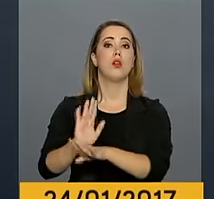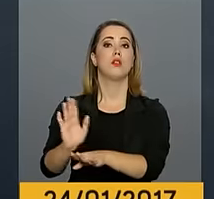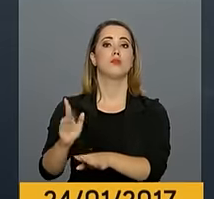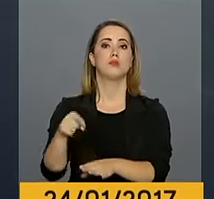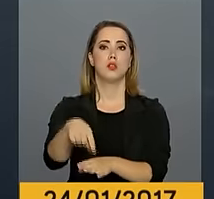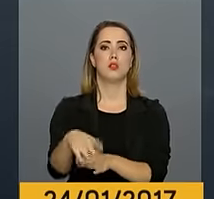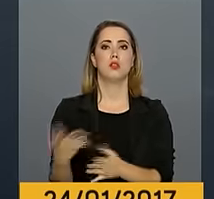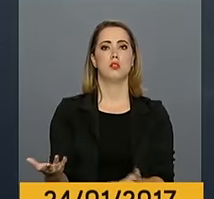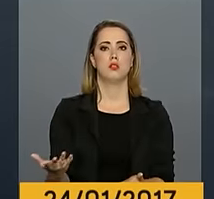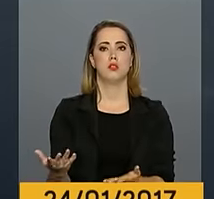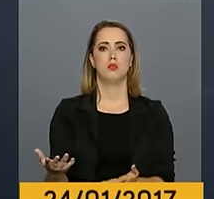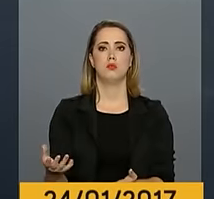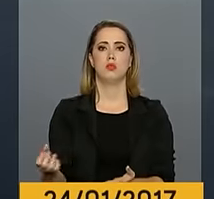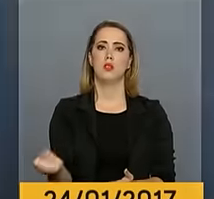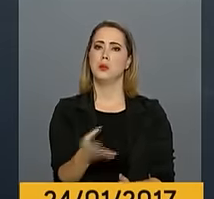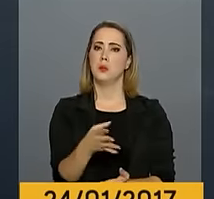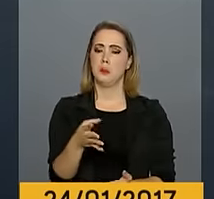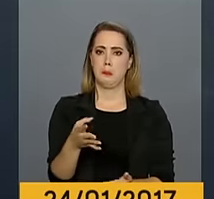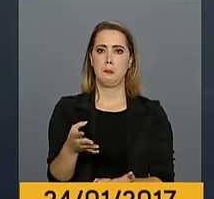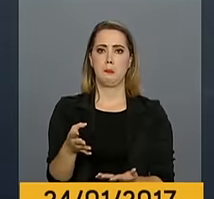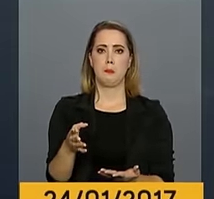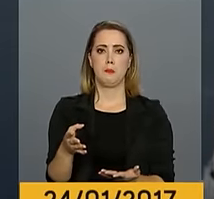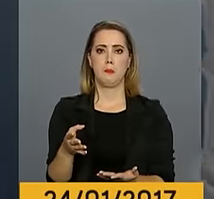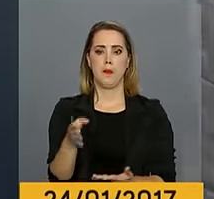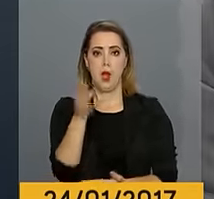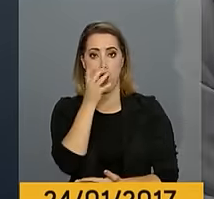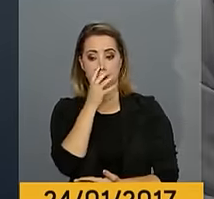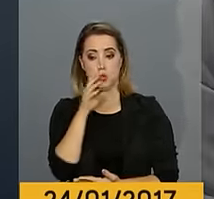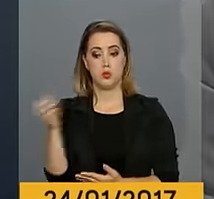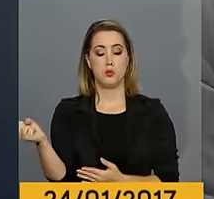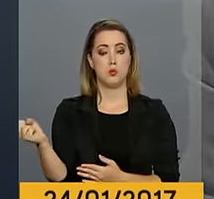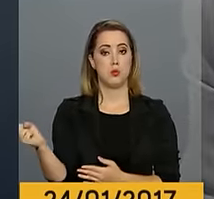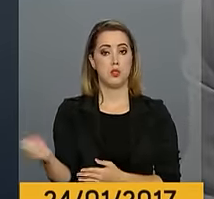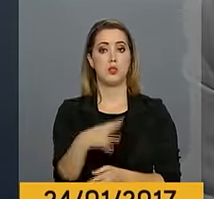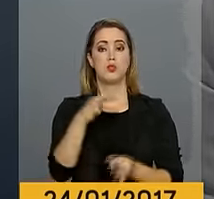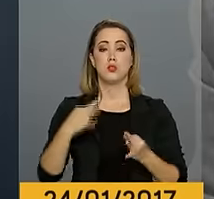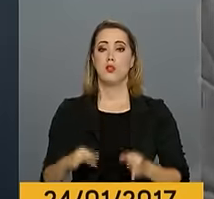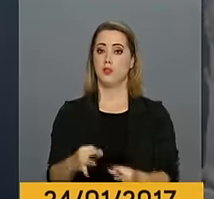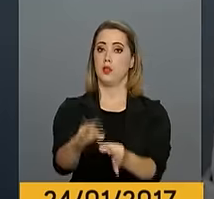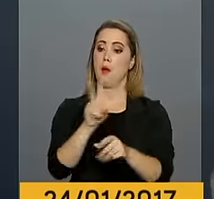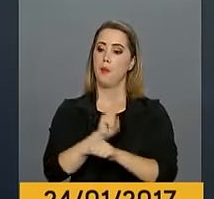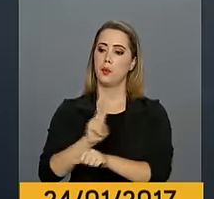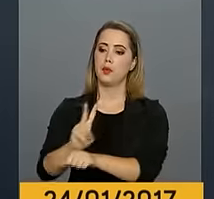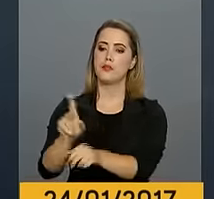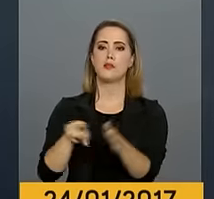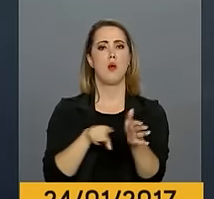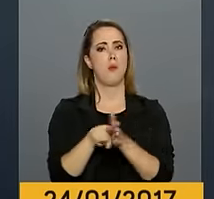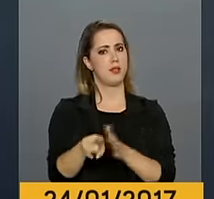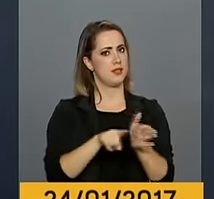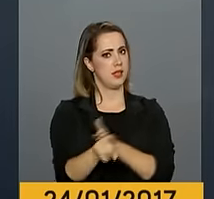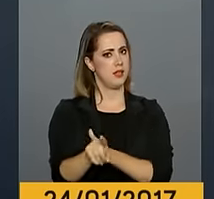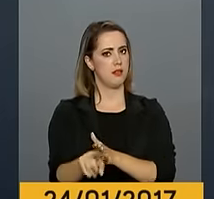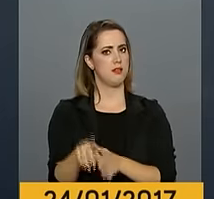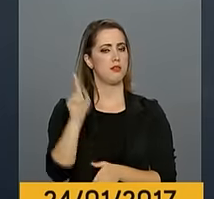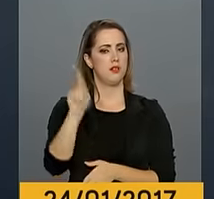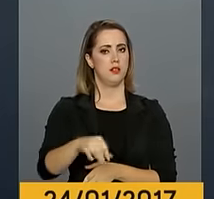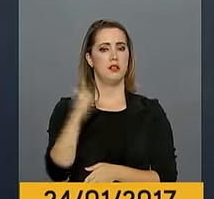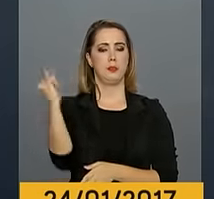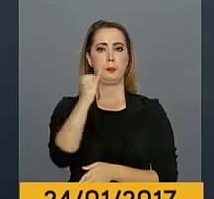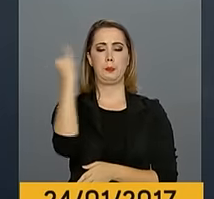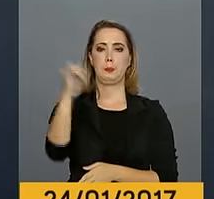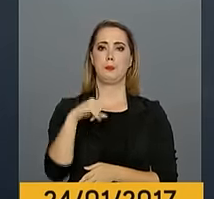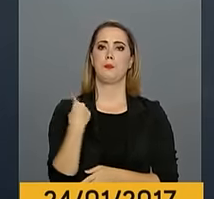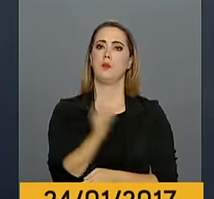a inovação tecnológica, a proteção à pesquisa, isso é fundamental. E por isso que nós temos tomado